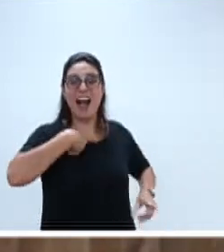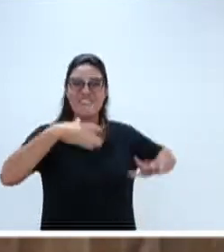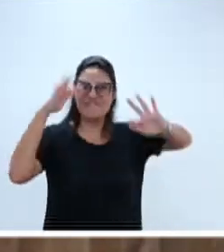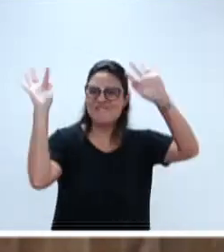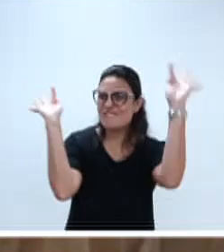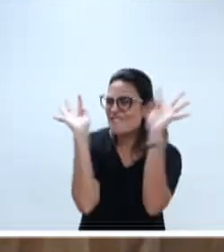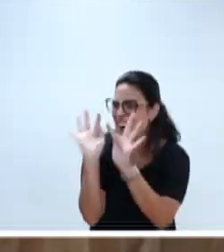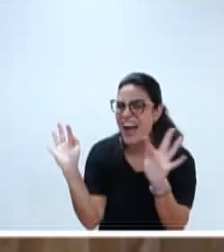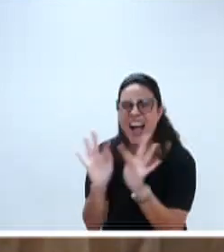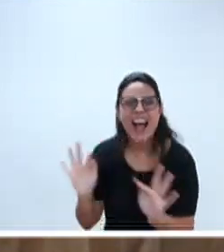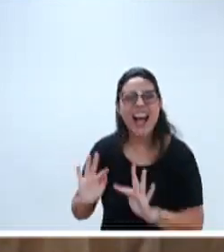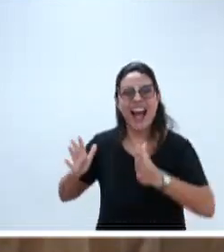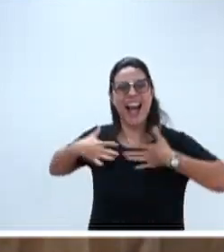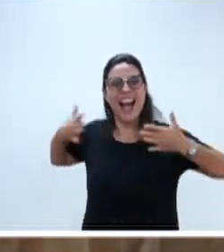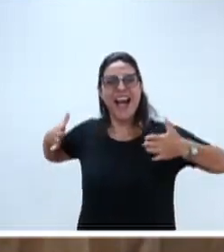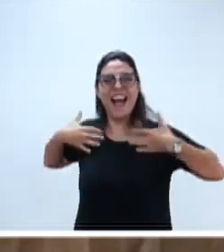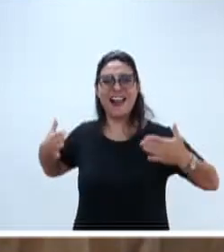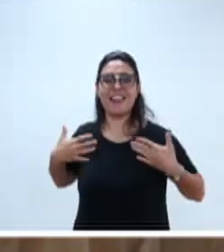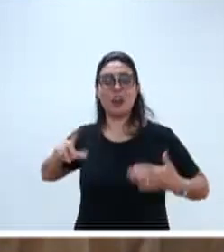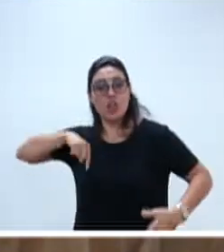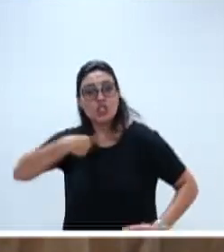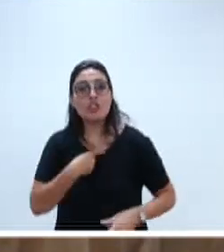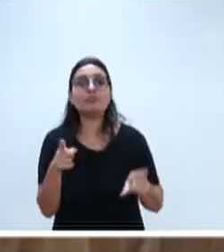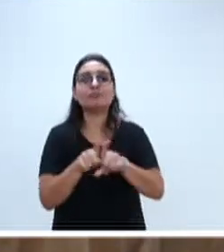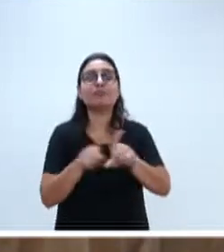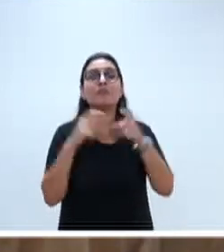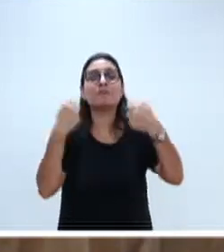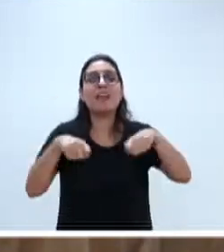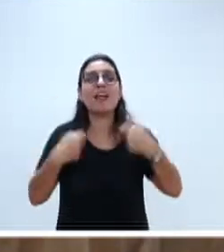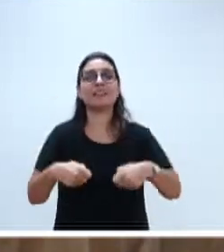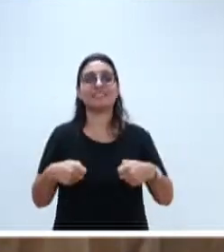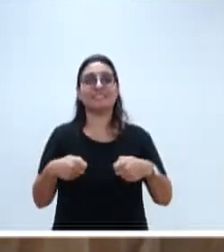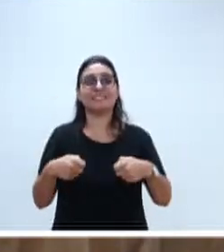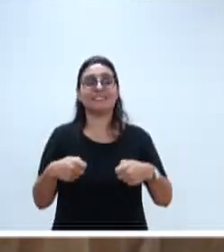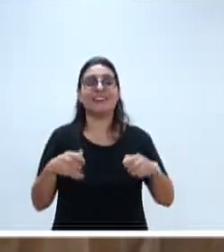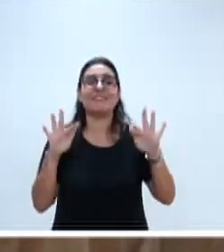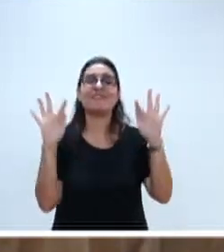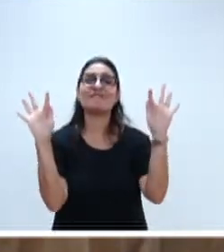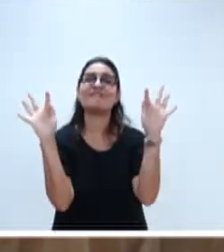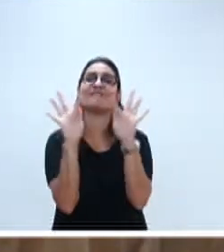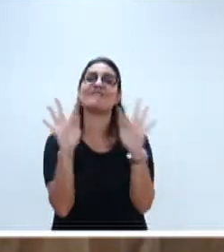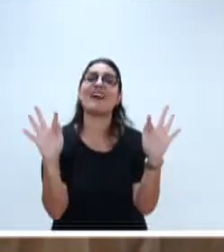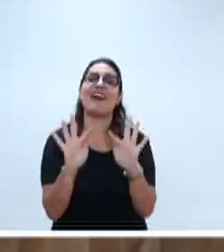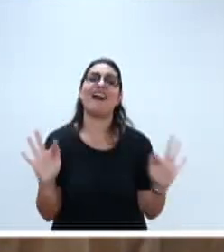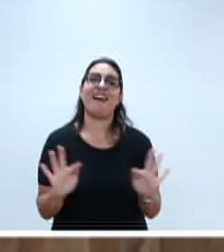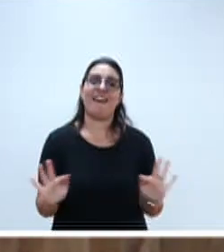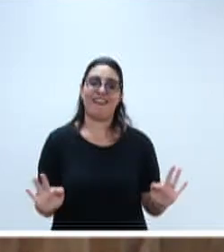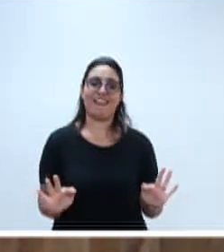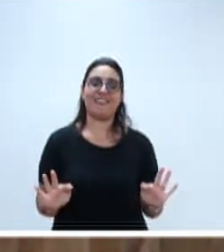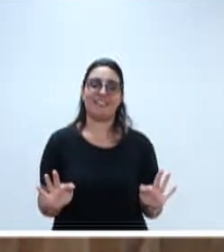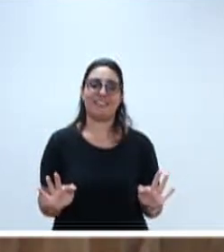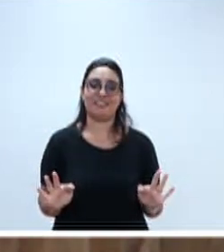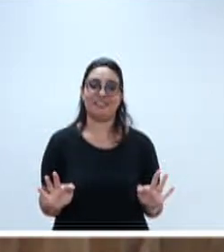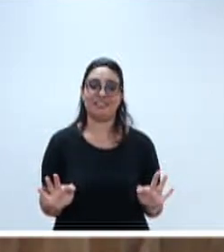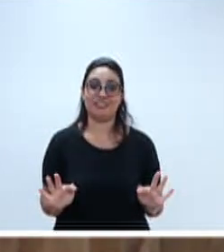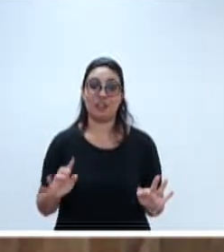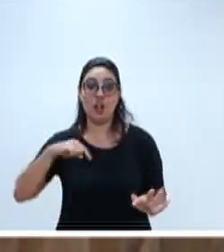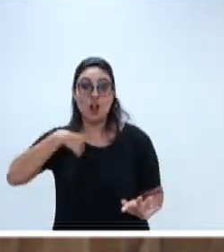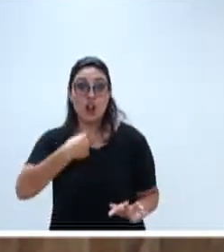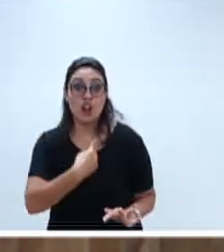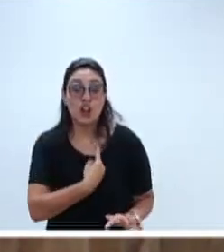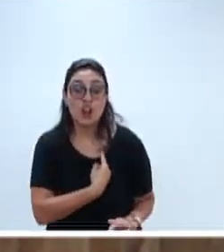reconhecimento, perceber aquilo que Deus tem feito. A celebração aqui não era por aquilo que